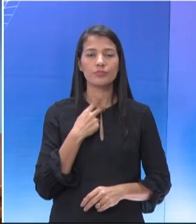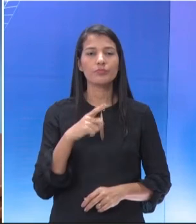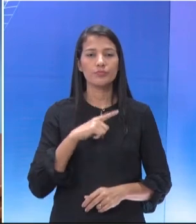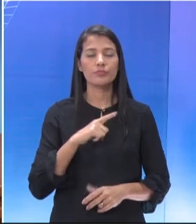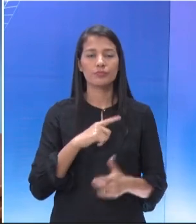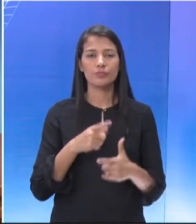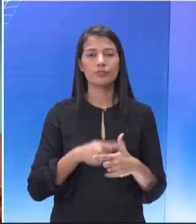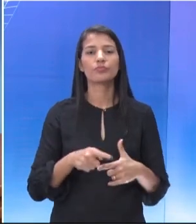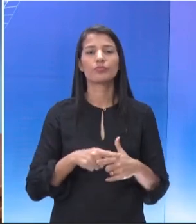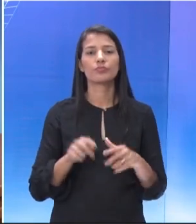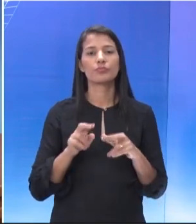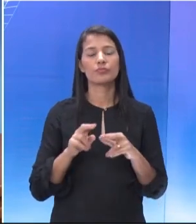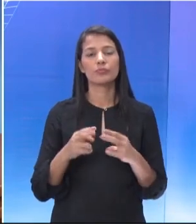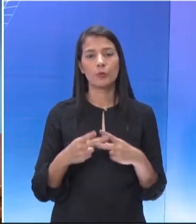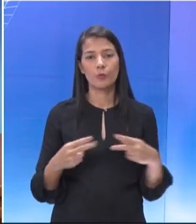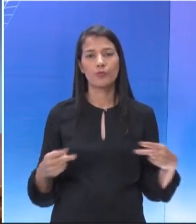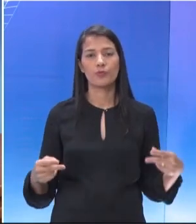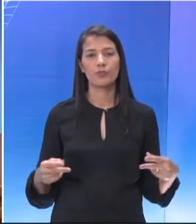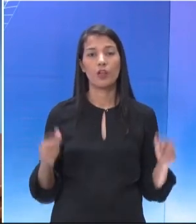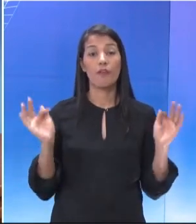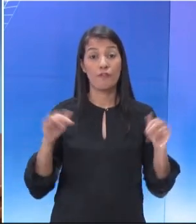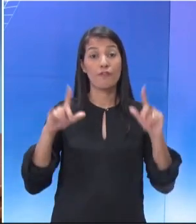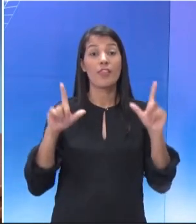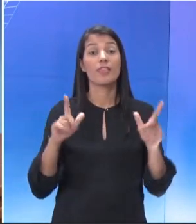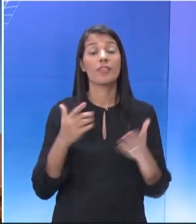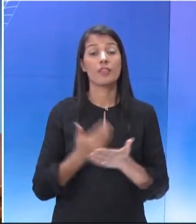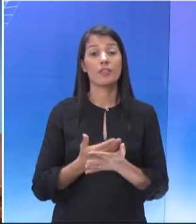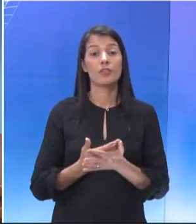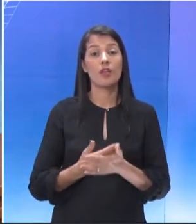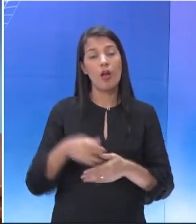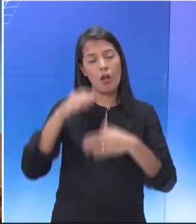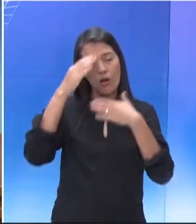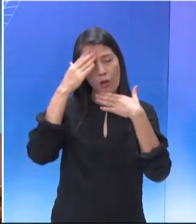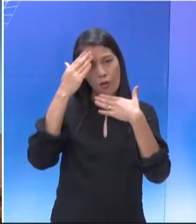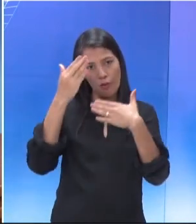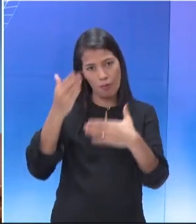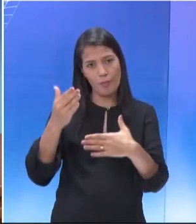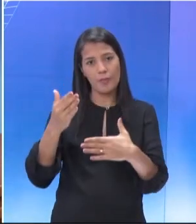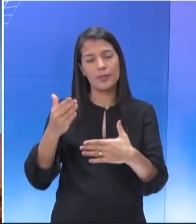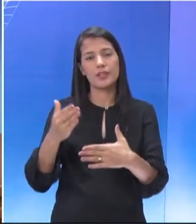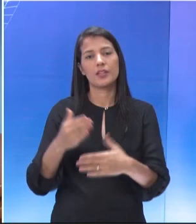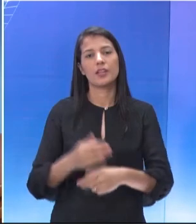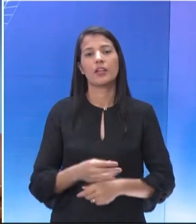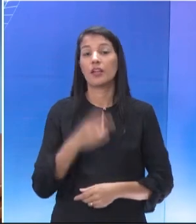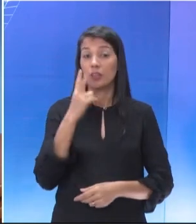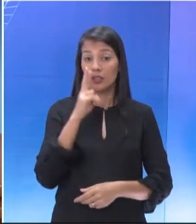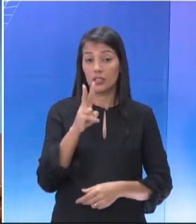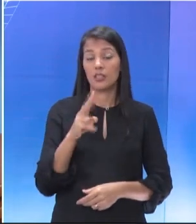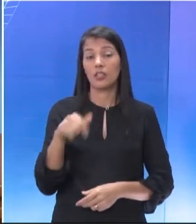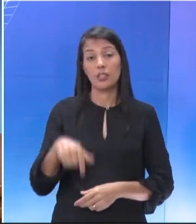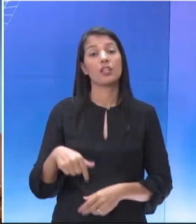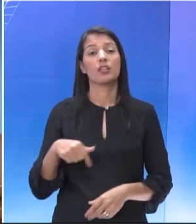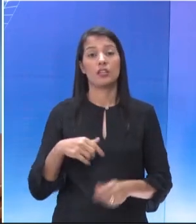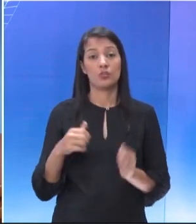certo? Bom, finalizando a nossa aula, muito obrigado pela participação aqui de vocês. Não esqueça de dar